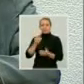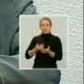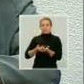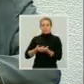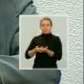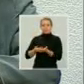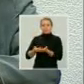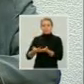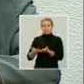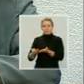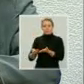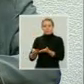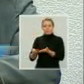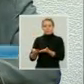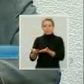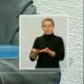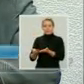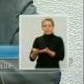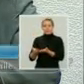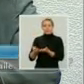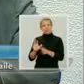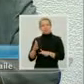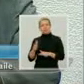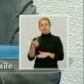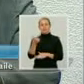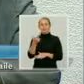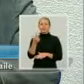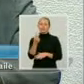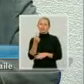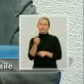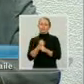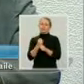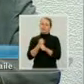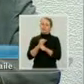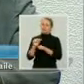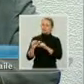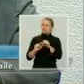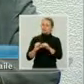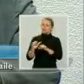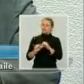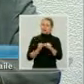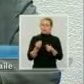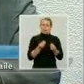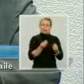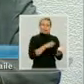de, acredito que de uns dois anos, modificar a política da produção de livros,